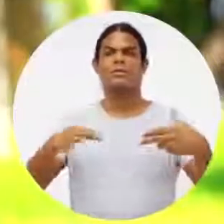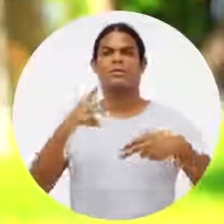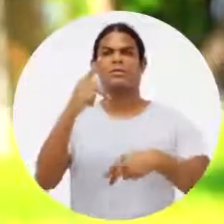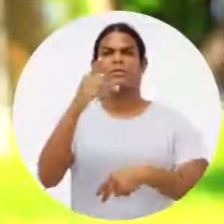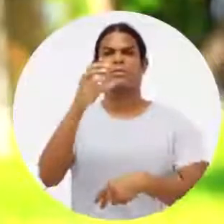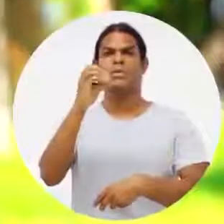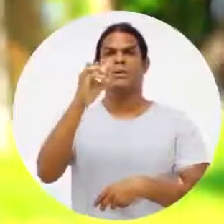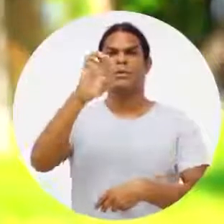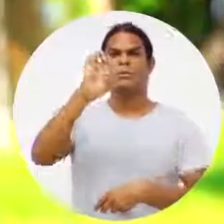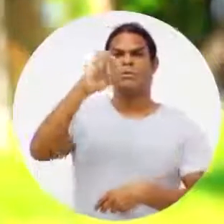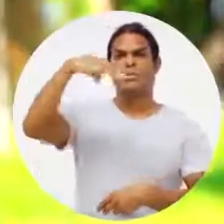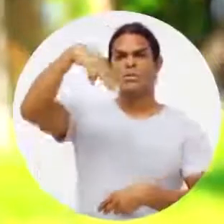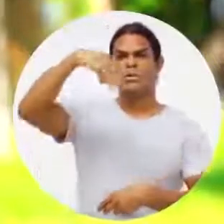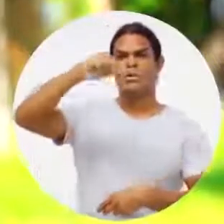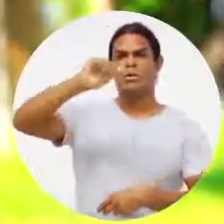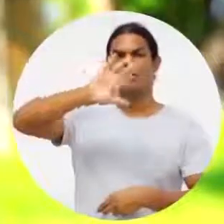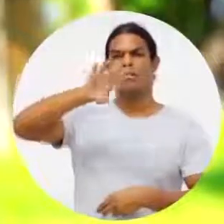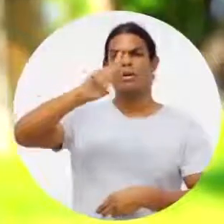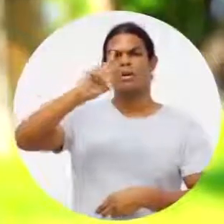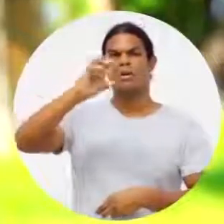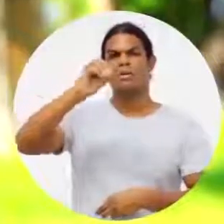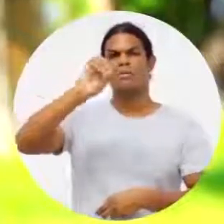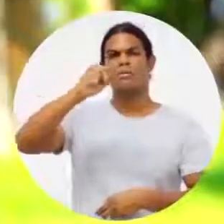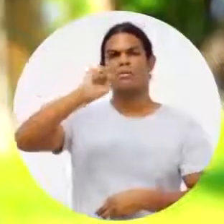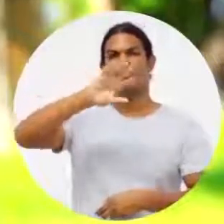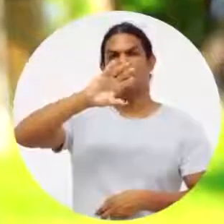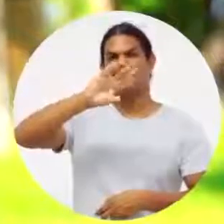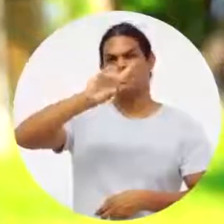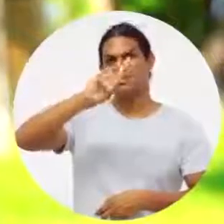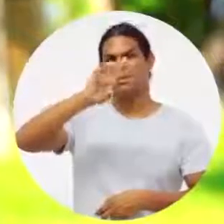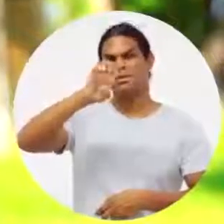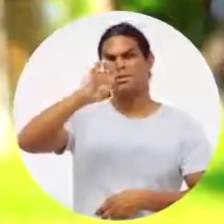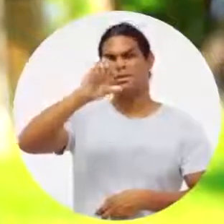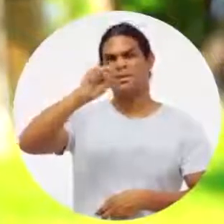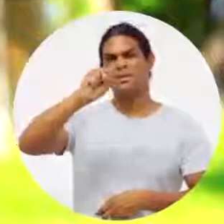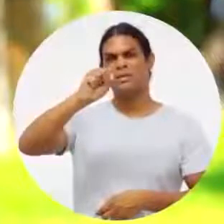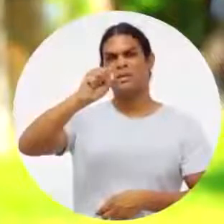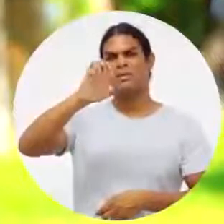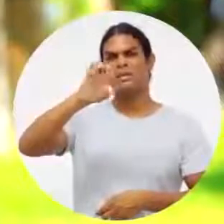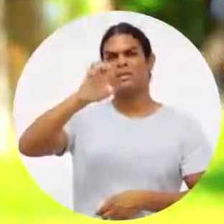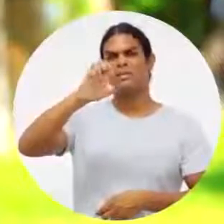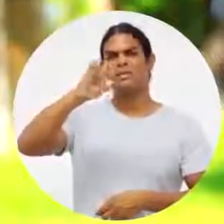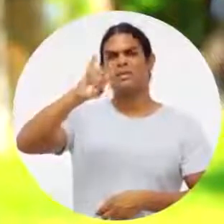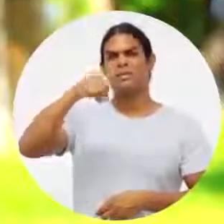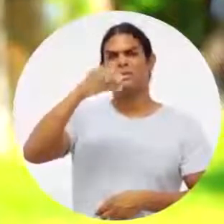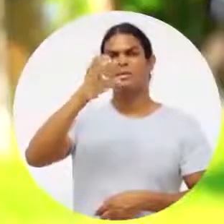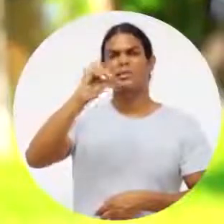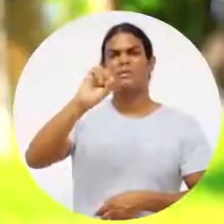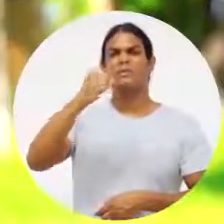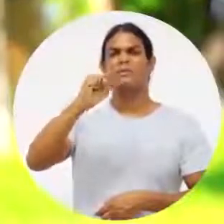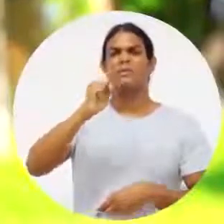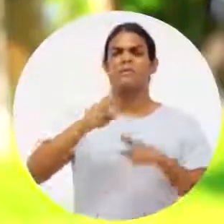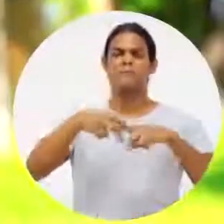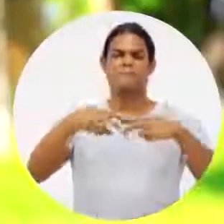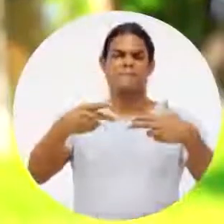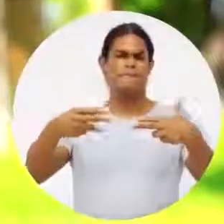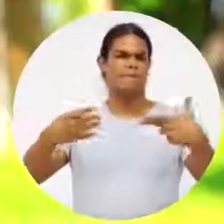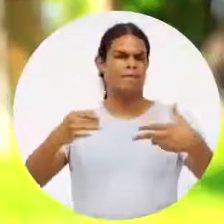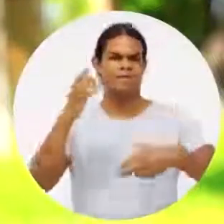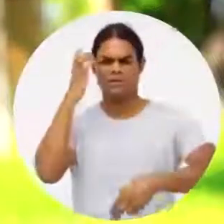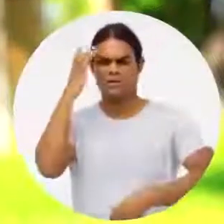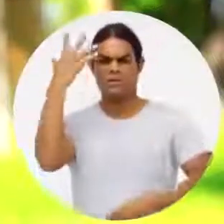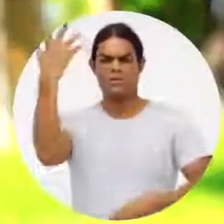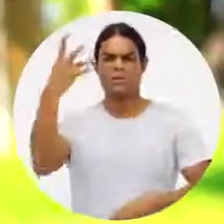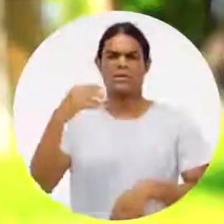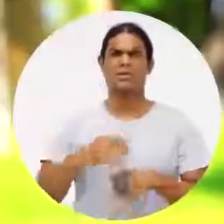chama-se Poema dos Desejos e foi desenvolvida por Henri Sonoff. É uma ferramenta de fácil e rápida aplicação,